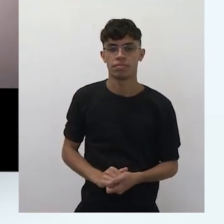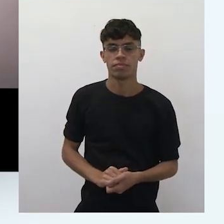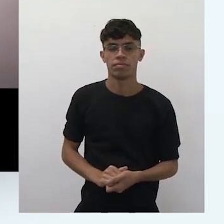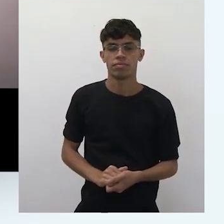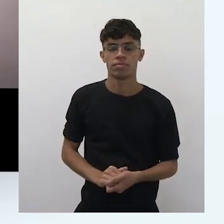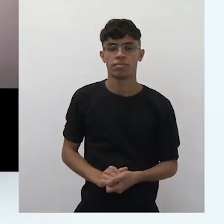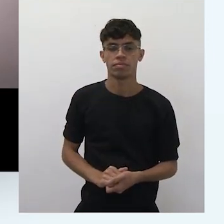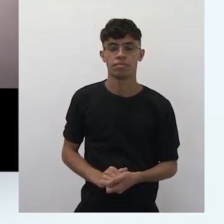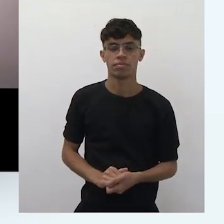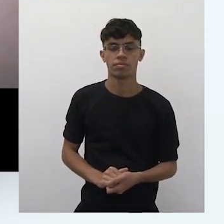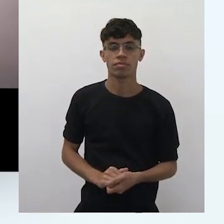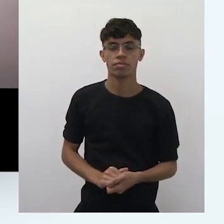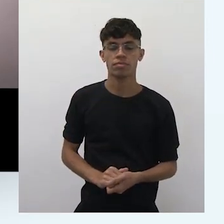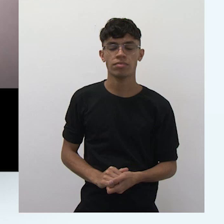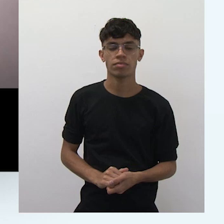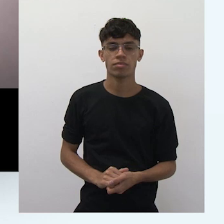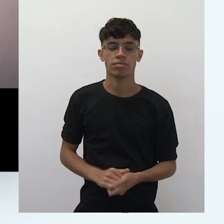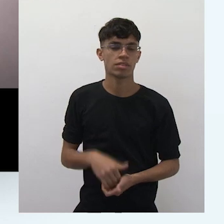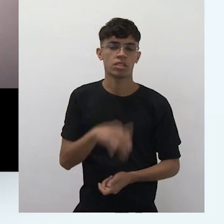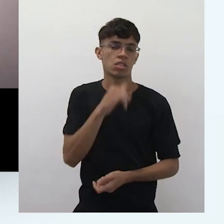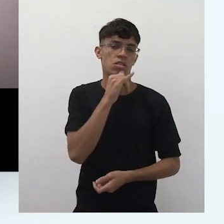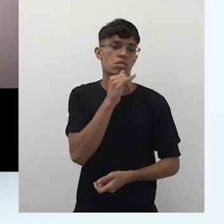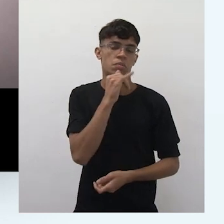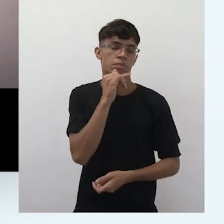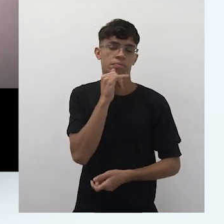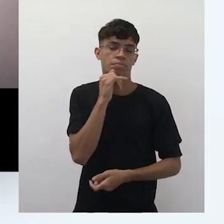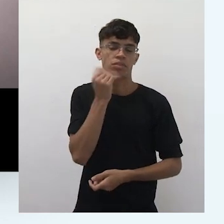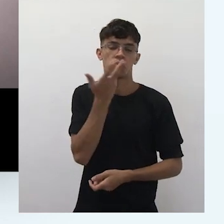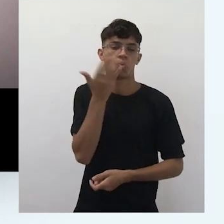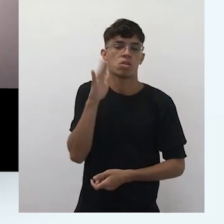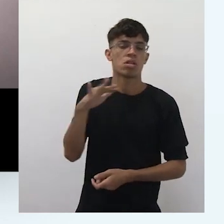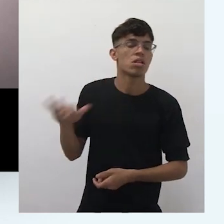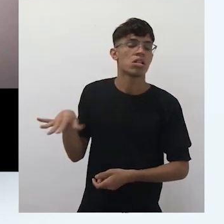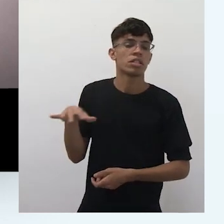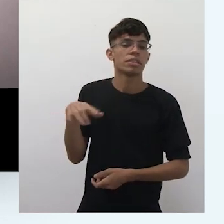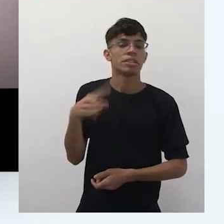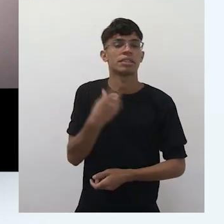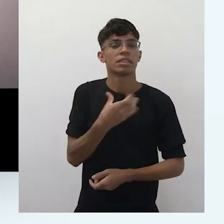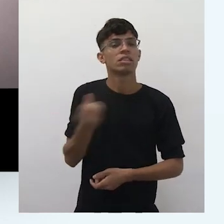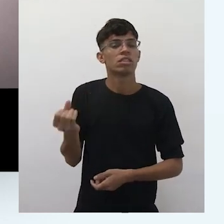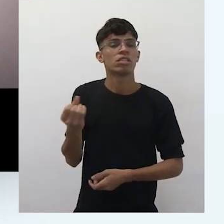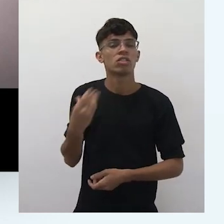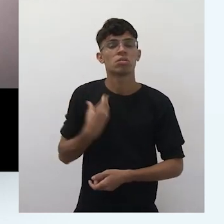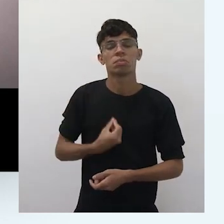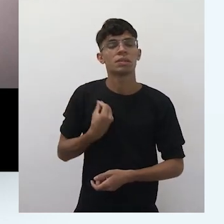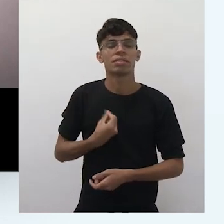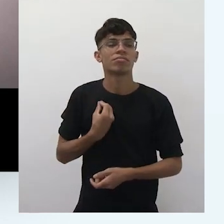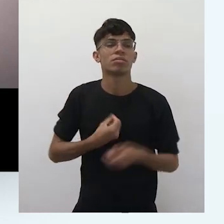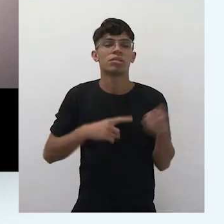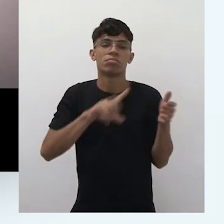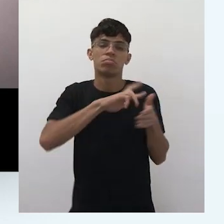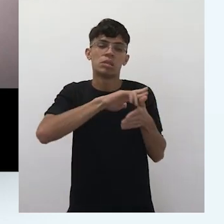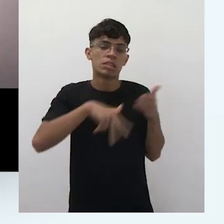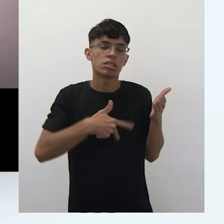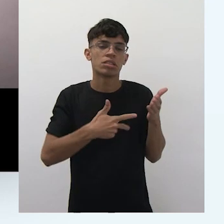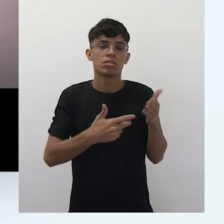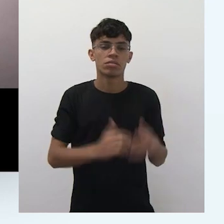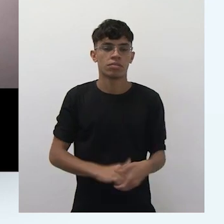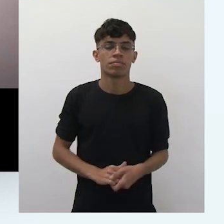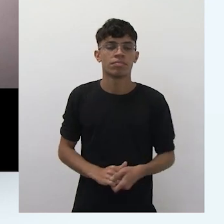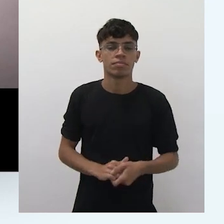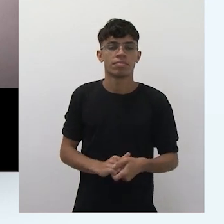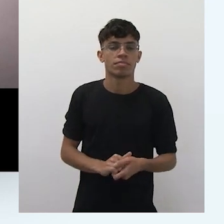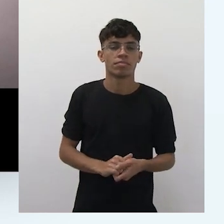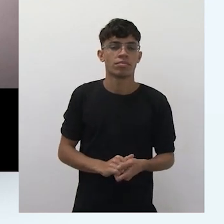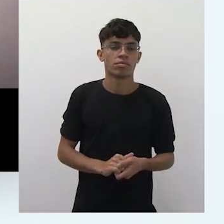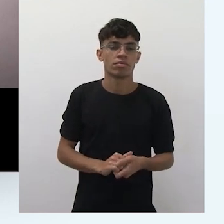Mesmo dentro de uma mesma categoria, por exemplo, adolescentes de 16 anos, as realidades são múltiplas. A